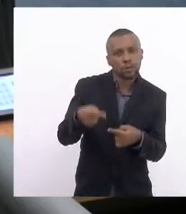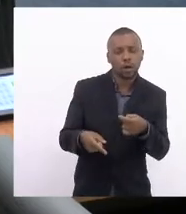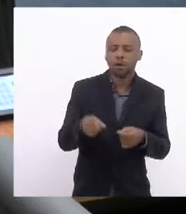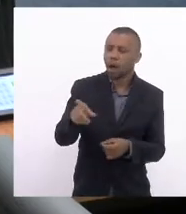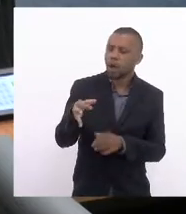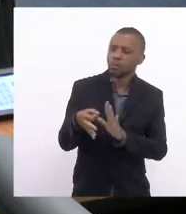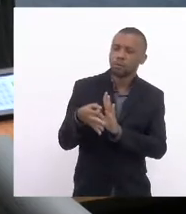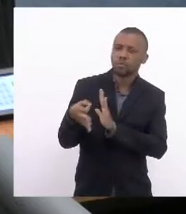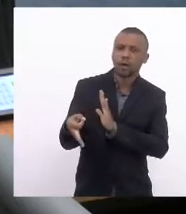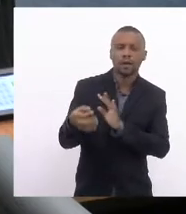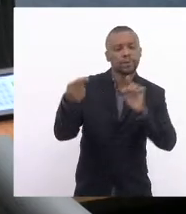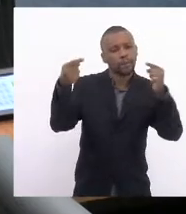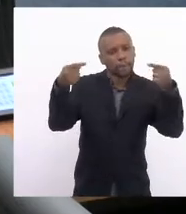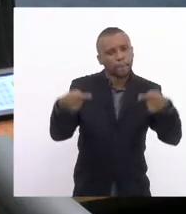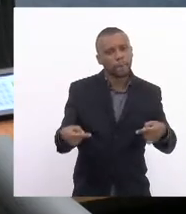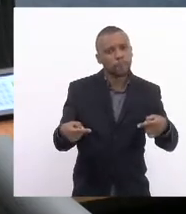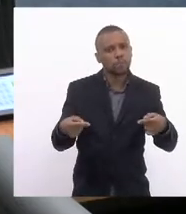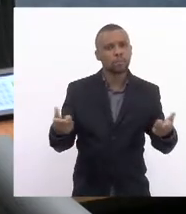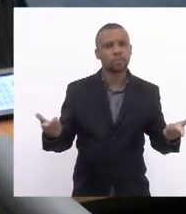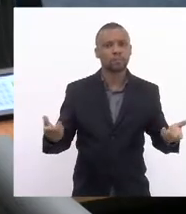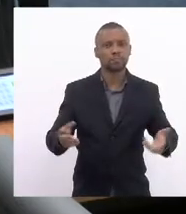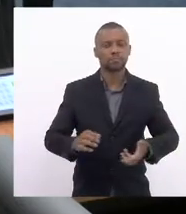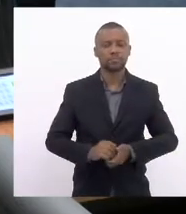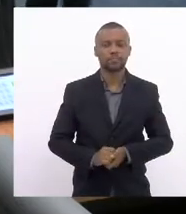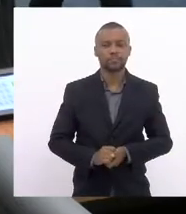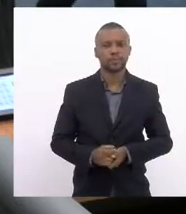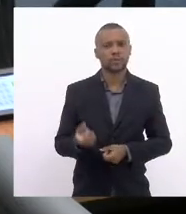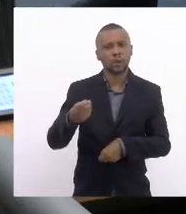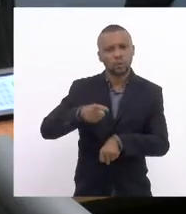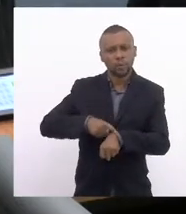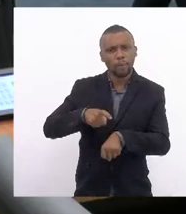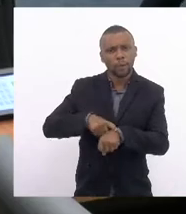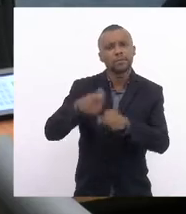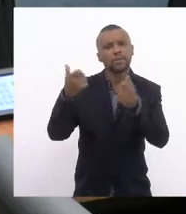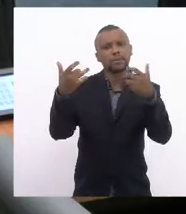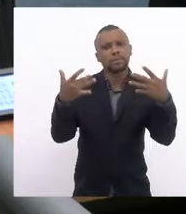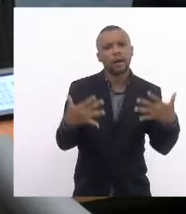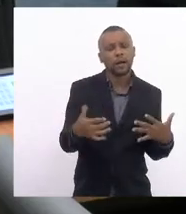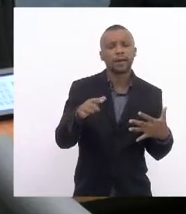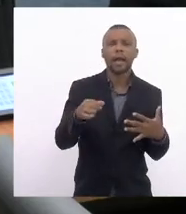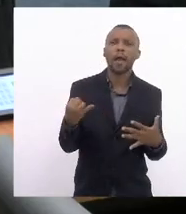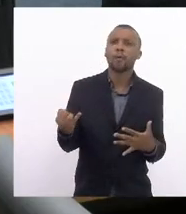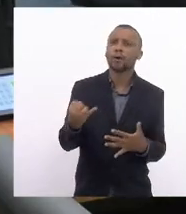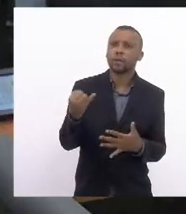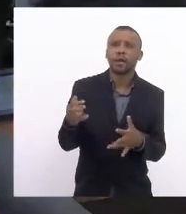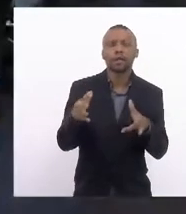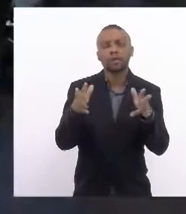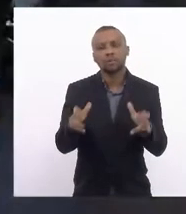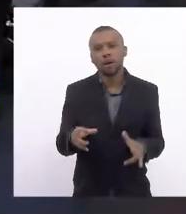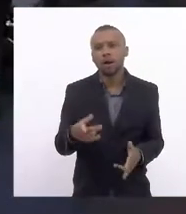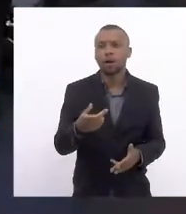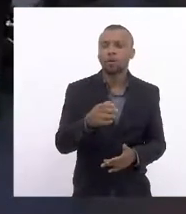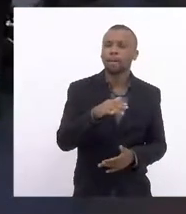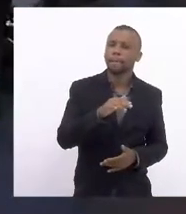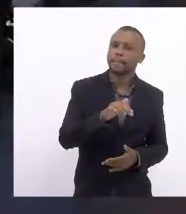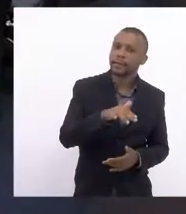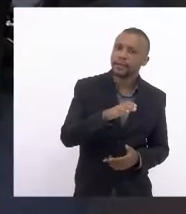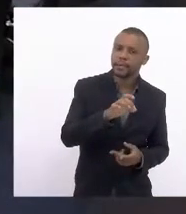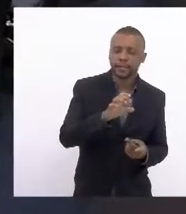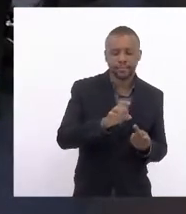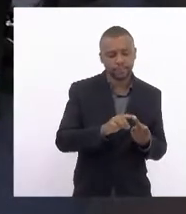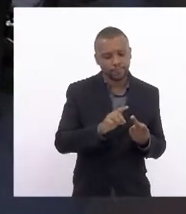são absolutamente antagônicos. Quando se fala que é necessário, como disse o deputado Mink, o profundo